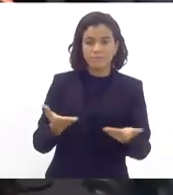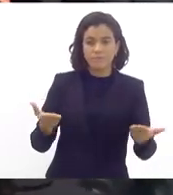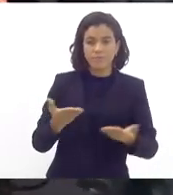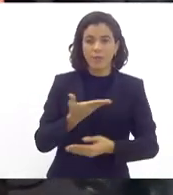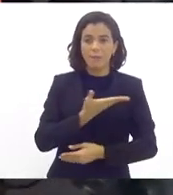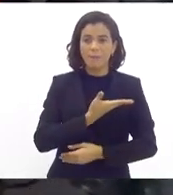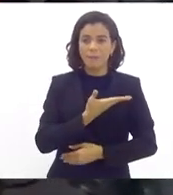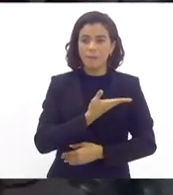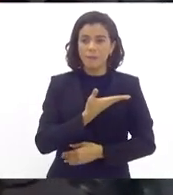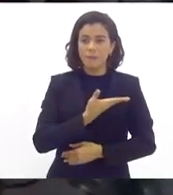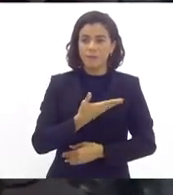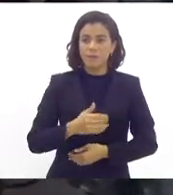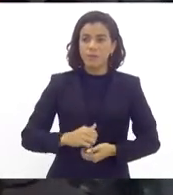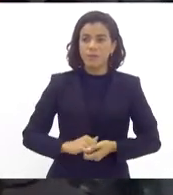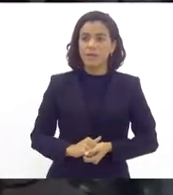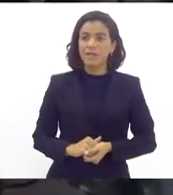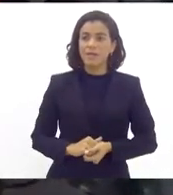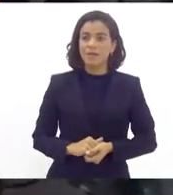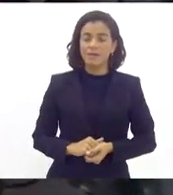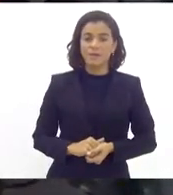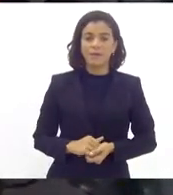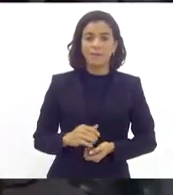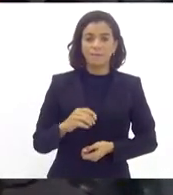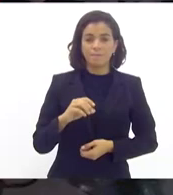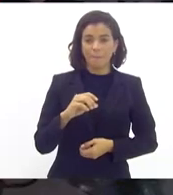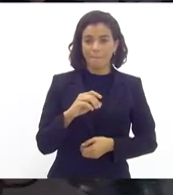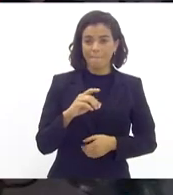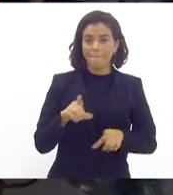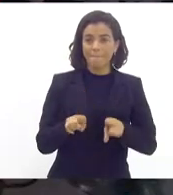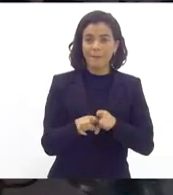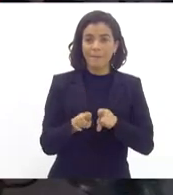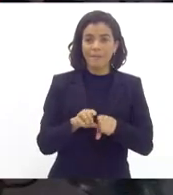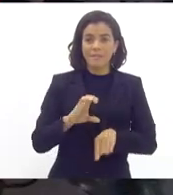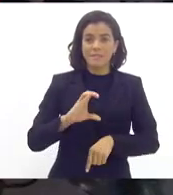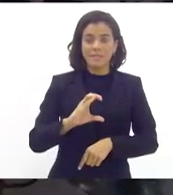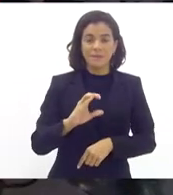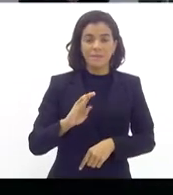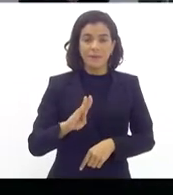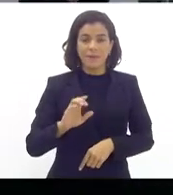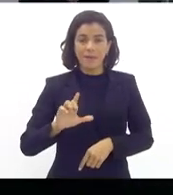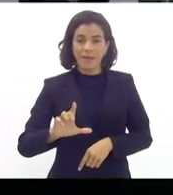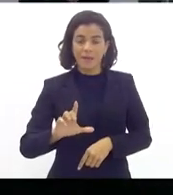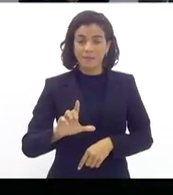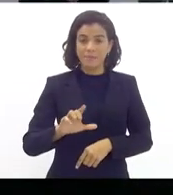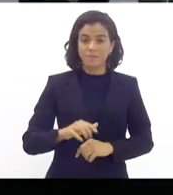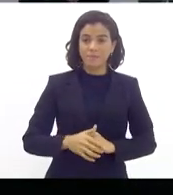do CDL, do nosso aqui, meu querido amigo Aldo.